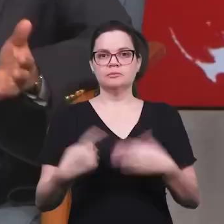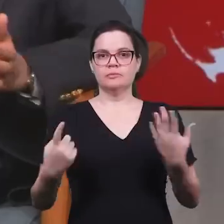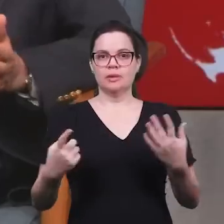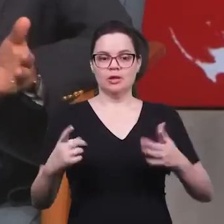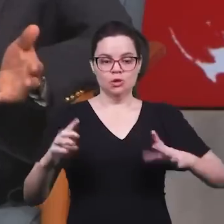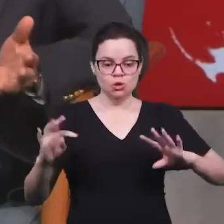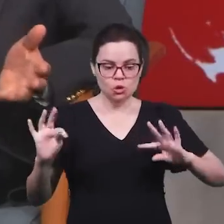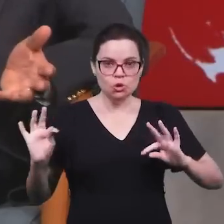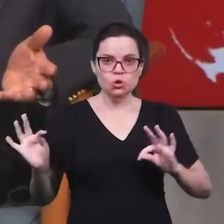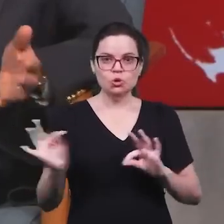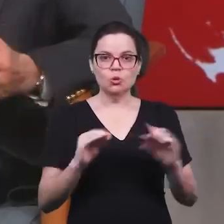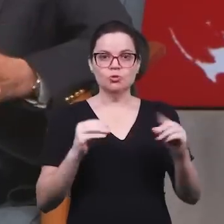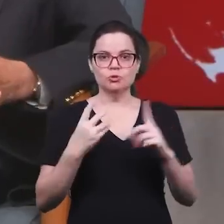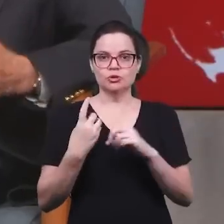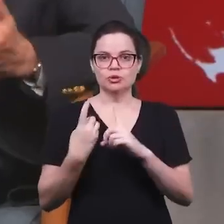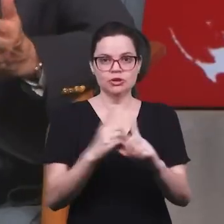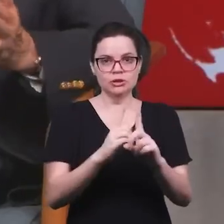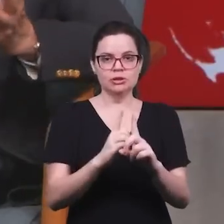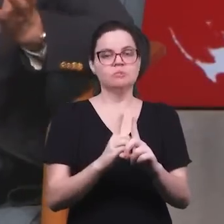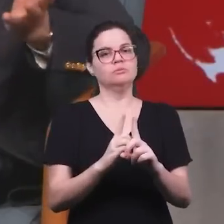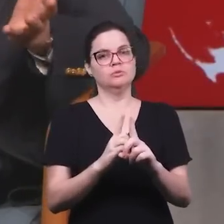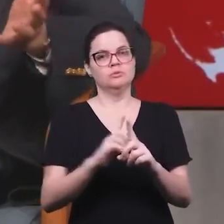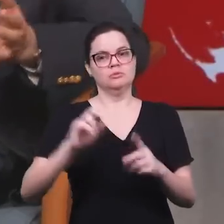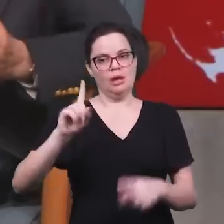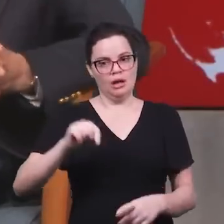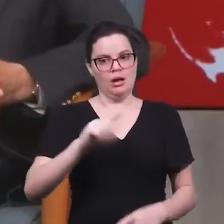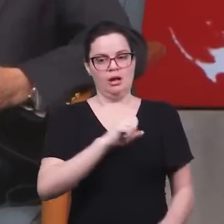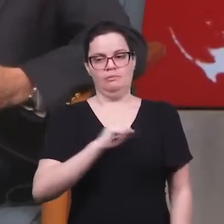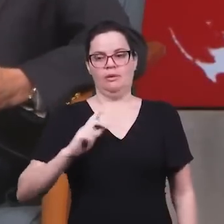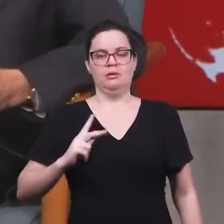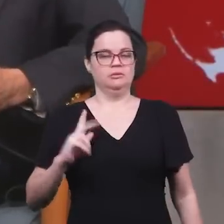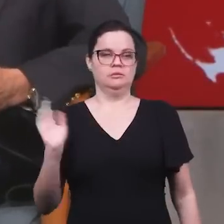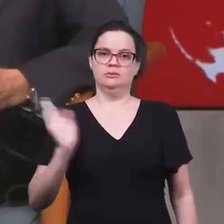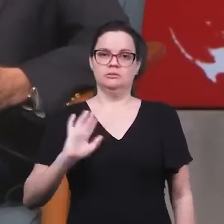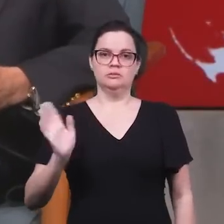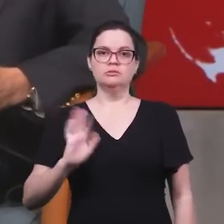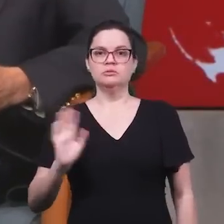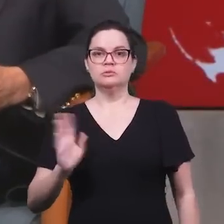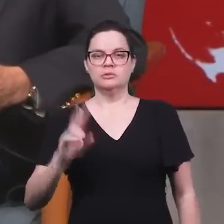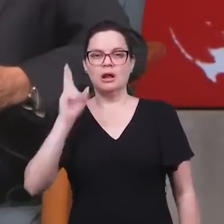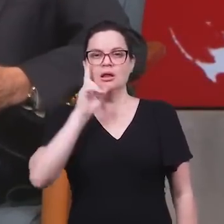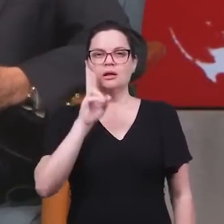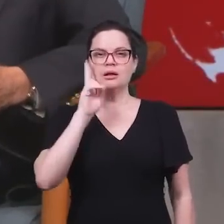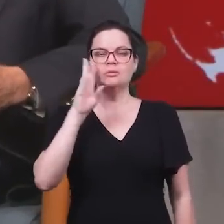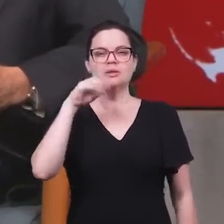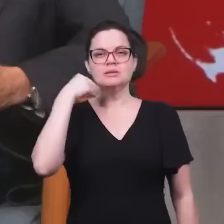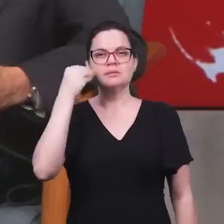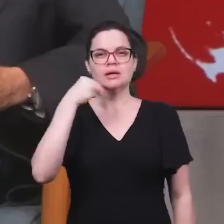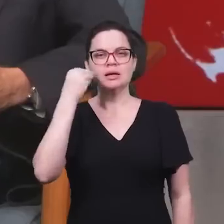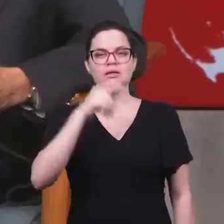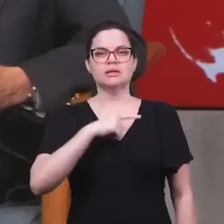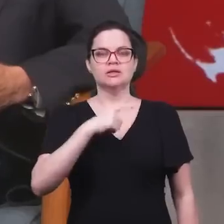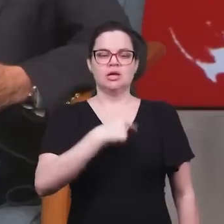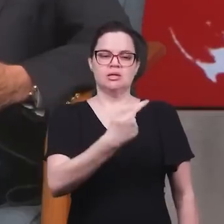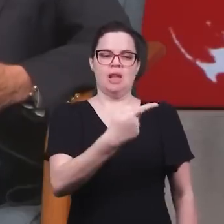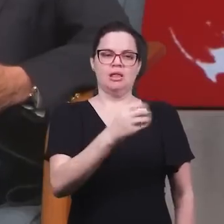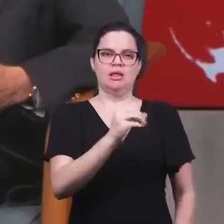nem todos os discípulos eram apóstolos. Os irmãos estão lembrados daquela experiência dos 70